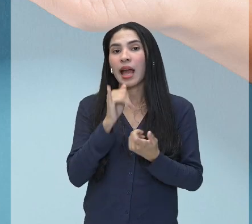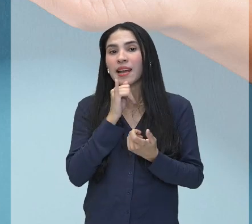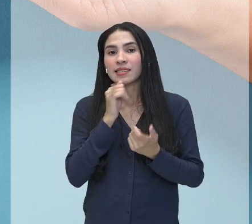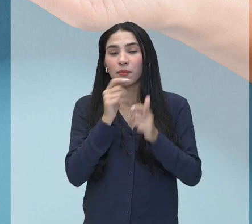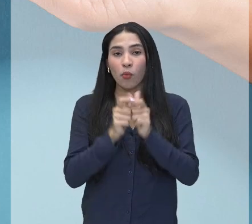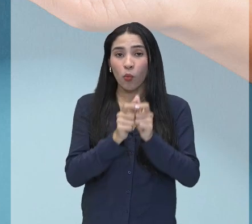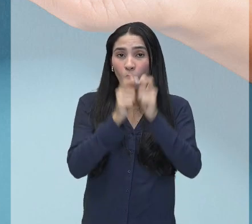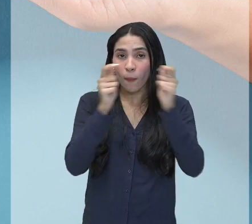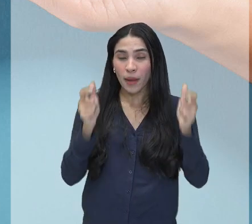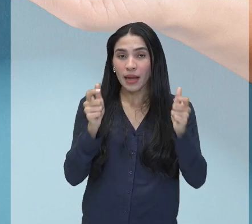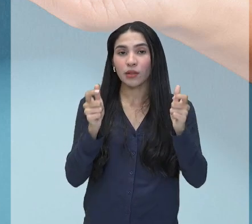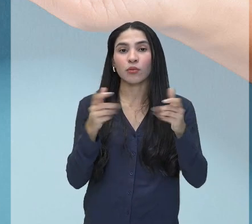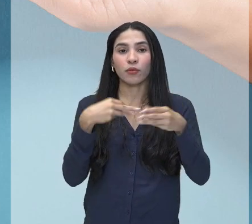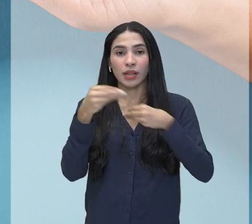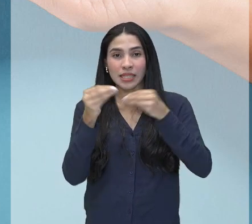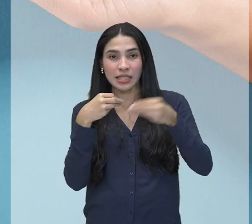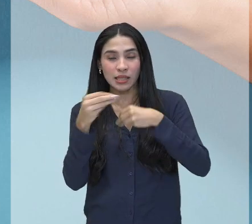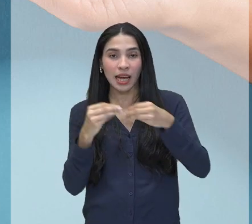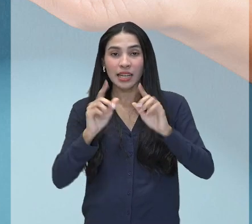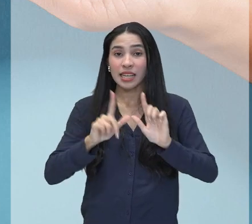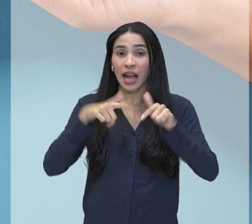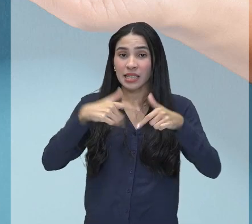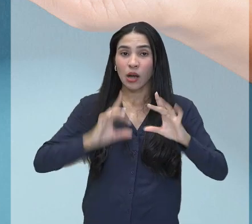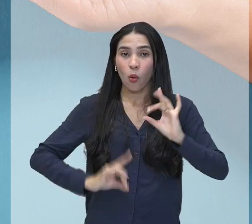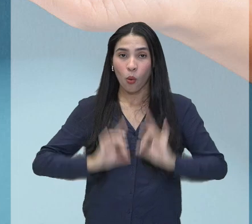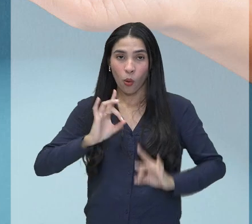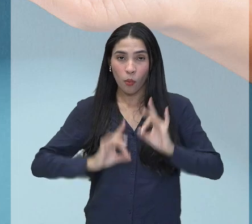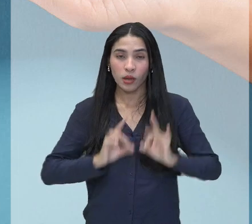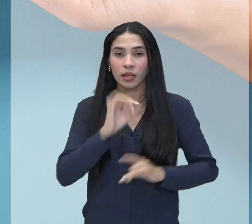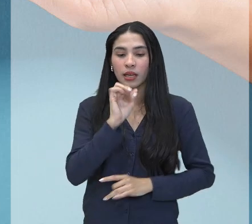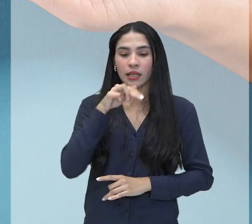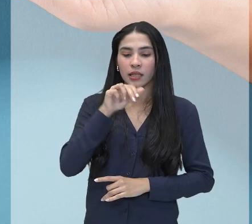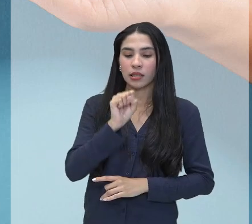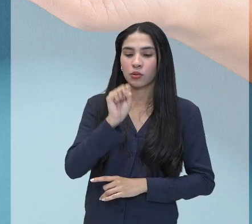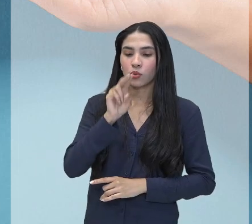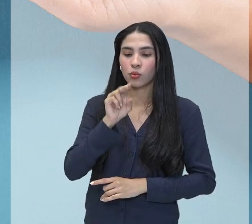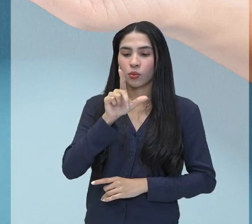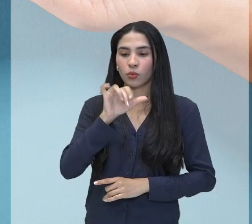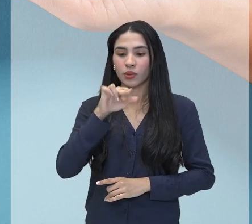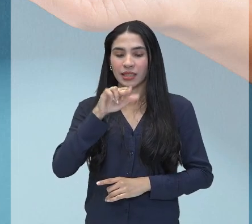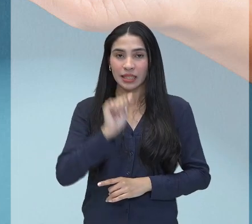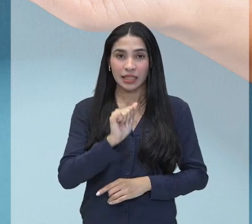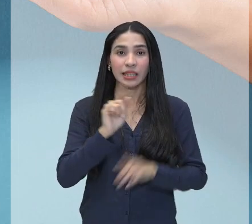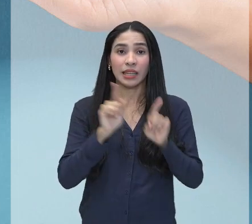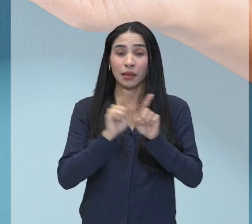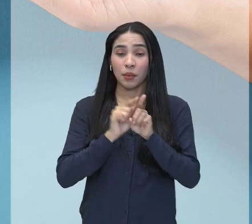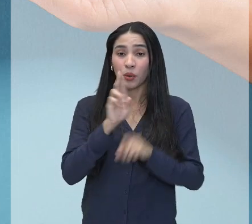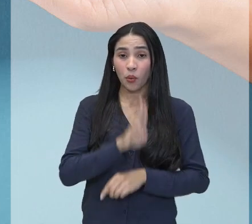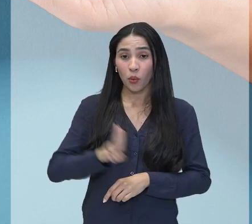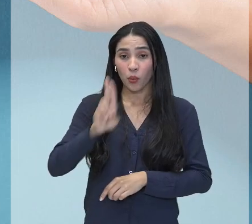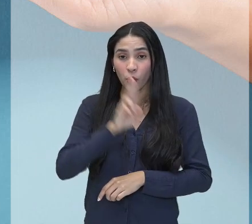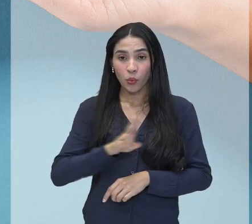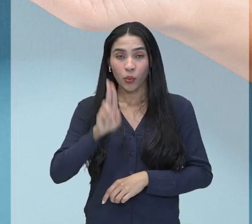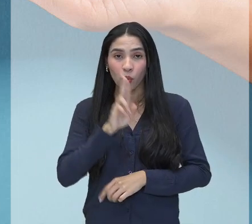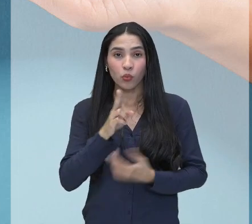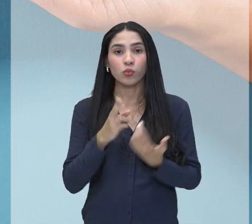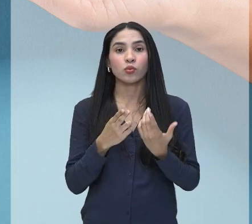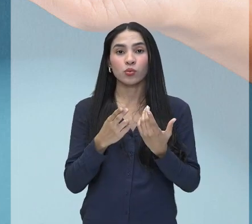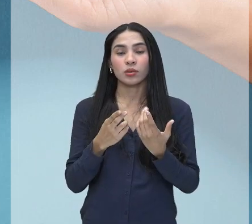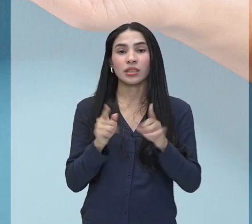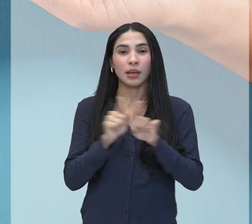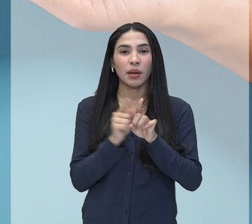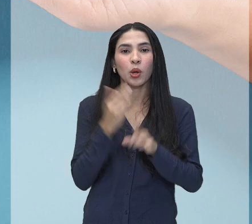aumento da sensibilidade à ação desse hormônio chamado insulina. O uso direto da glicose pelos